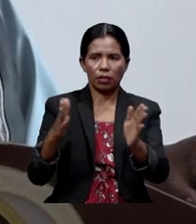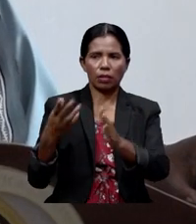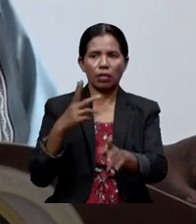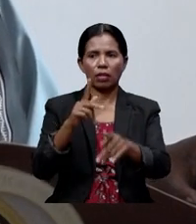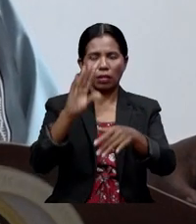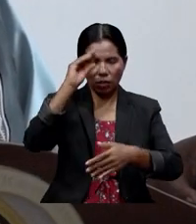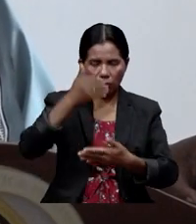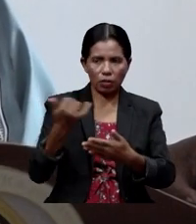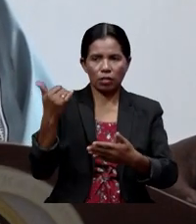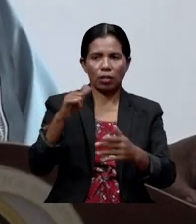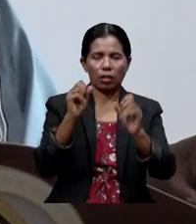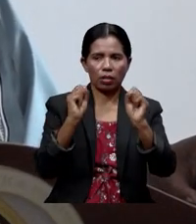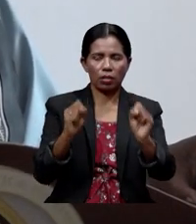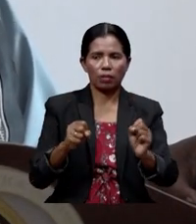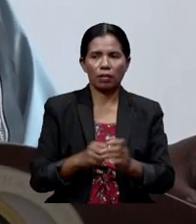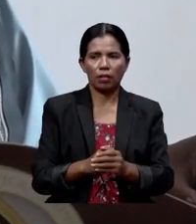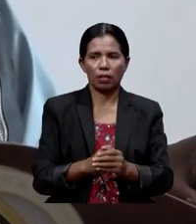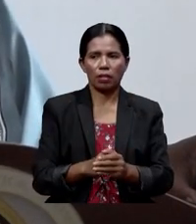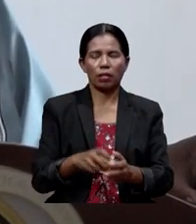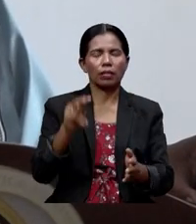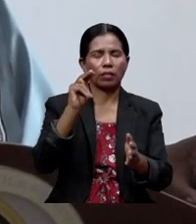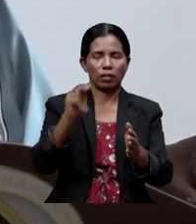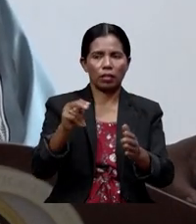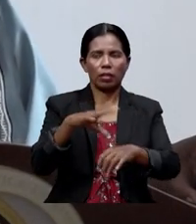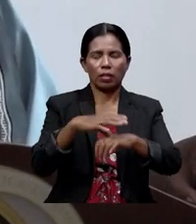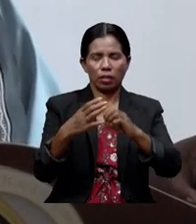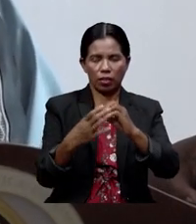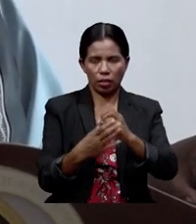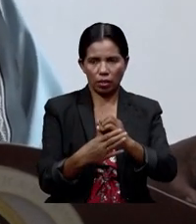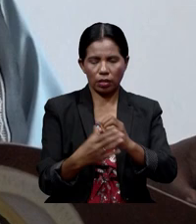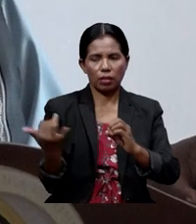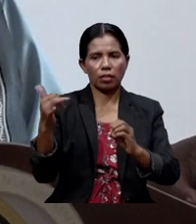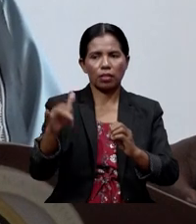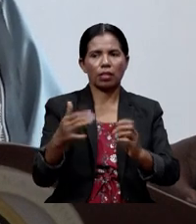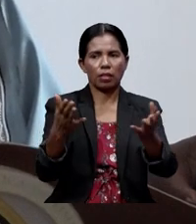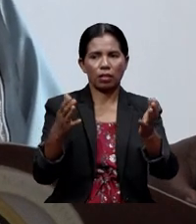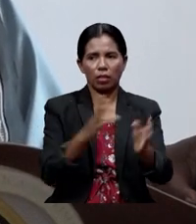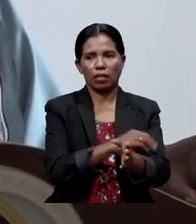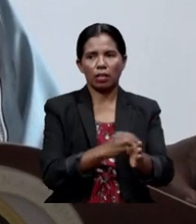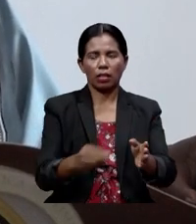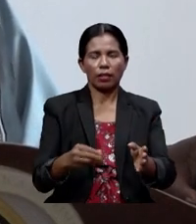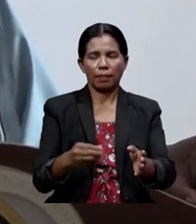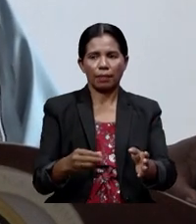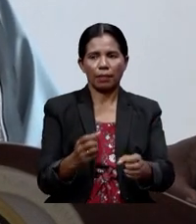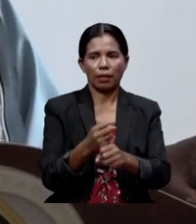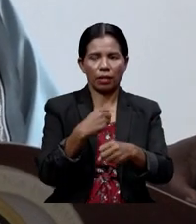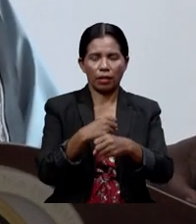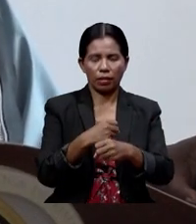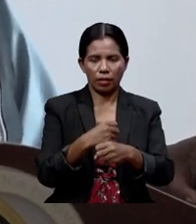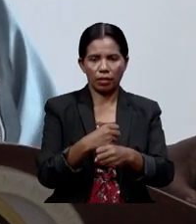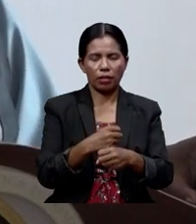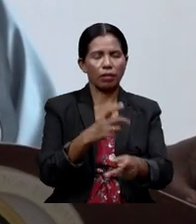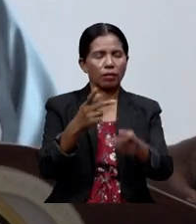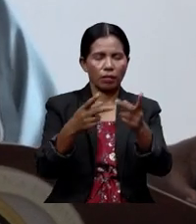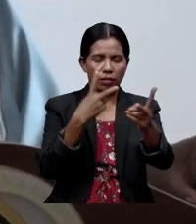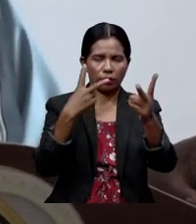o anse reina em prato bele sai na em ba reina e sira mas sai anse tour guide anessa em ba parte turismo